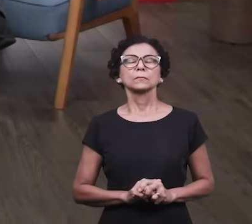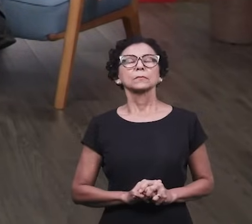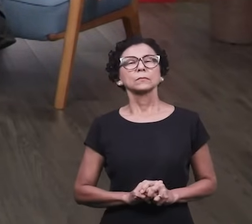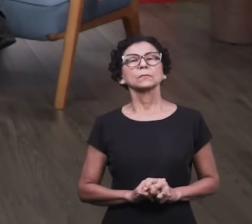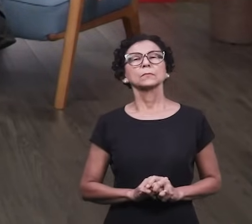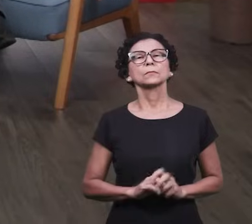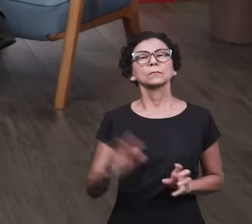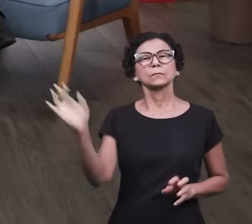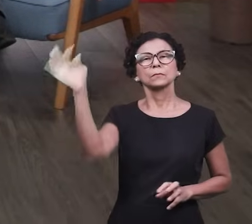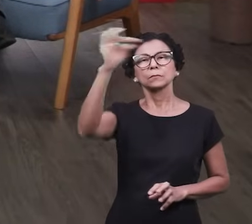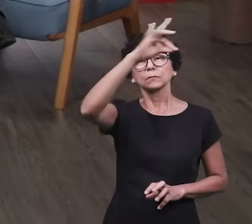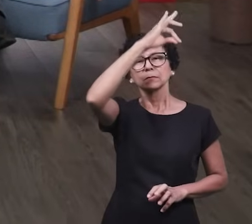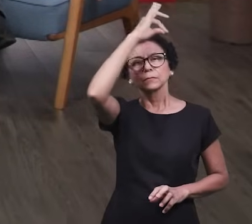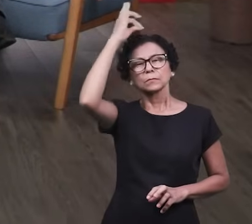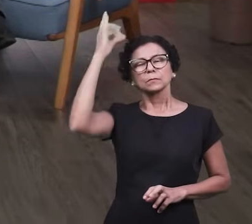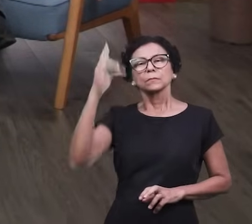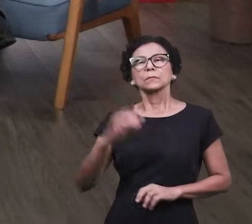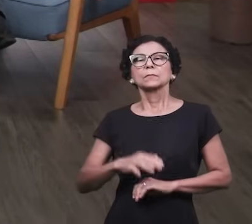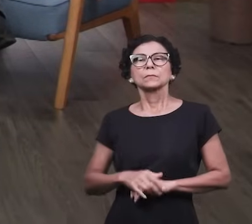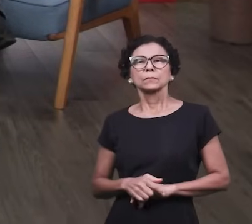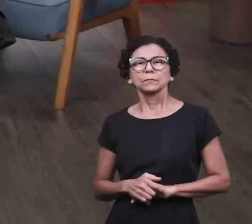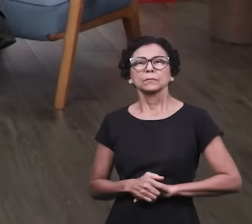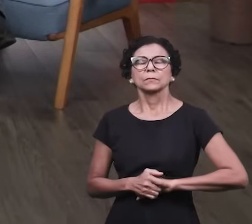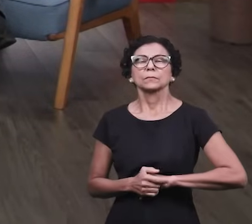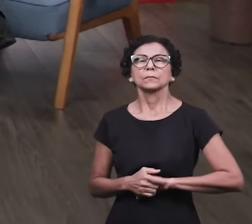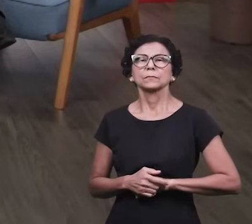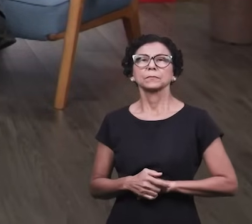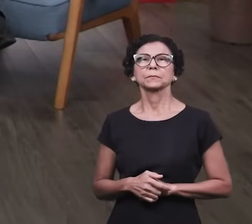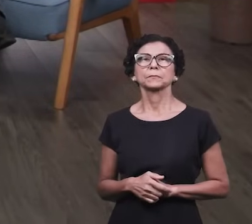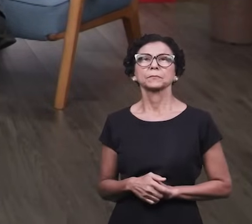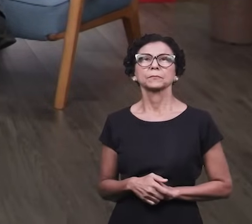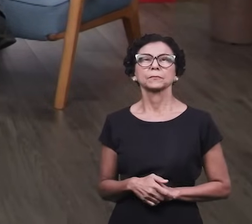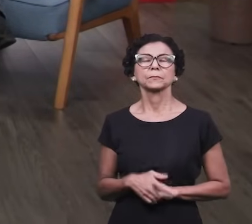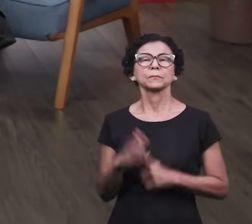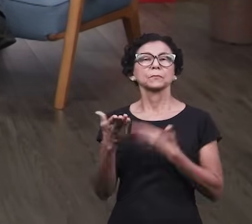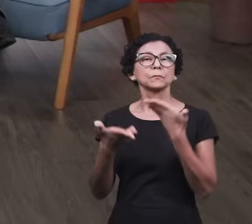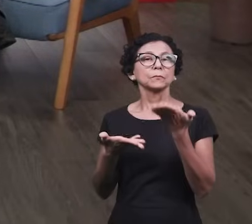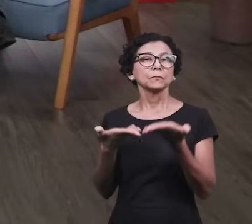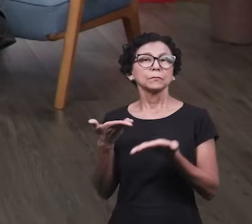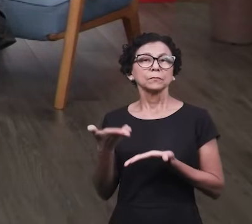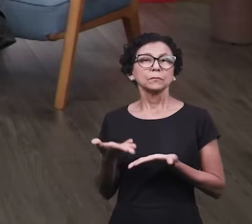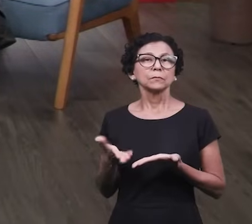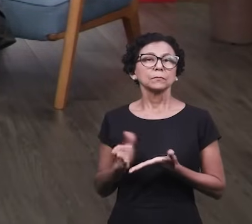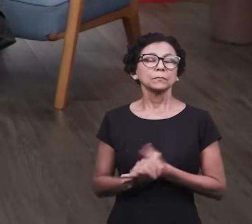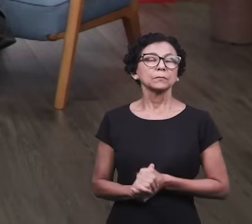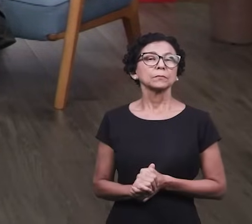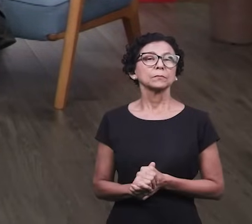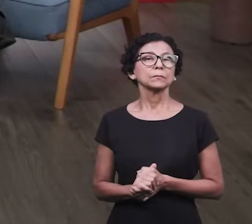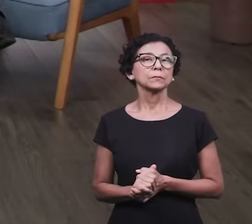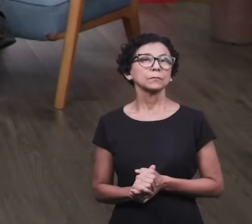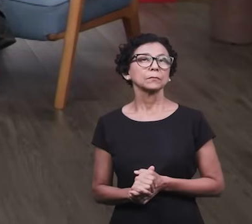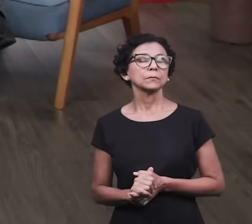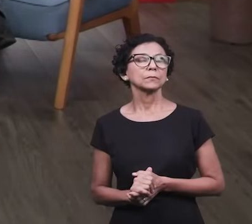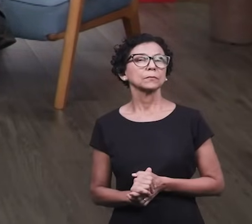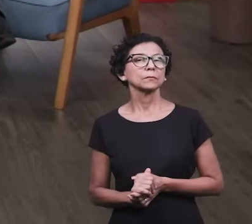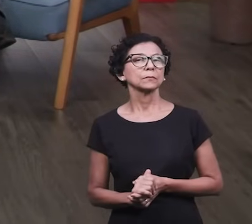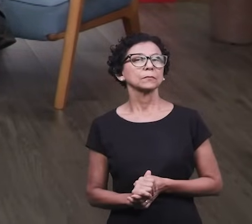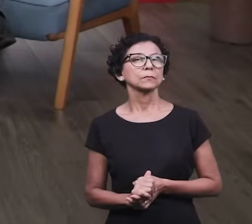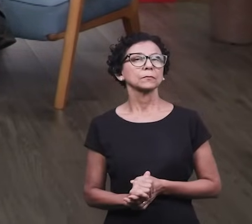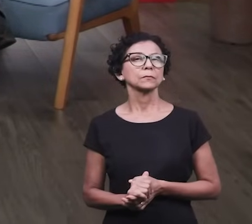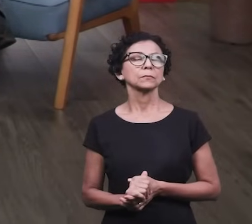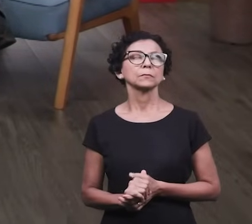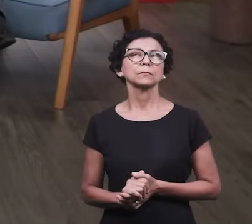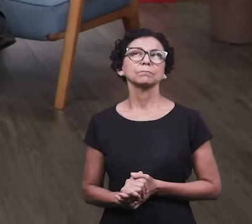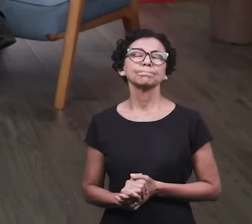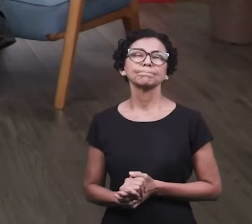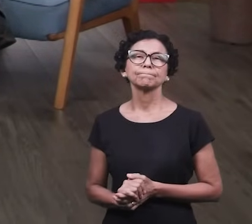preserva a salvação. E esse aspecto ali no plural, né? Os teus ungüentos, é porque há uma